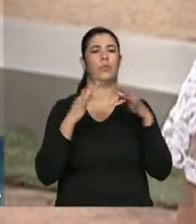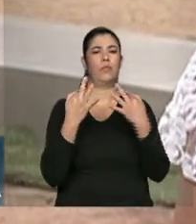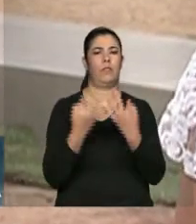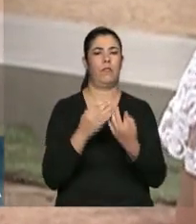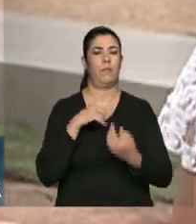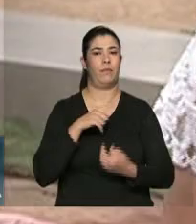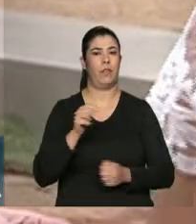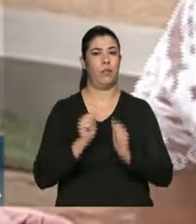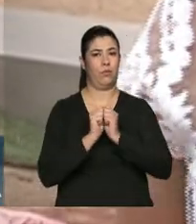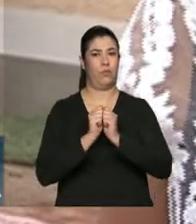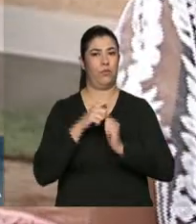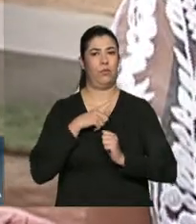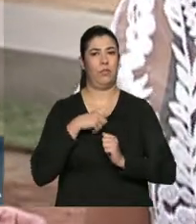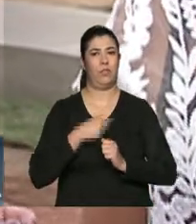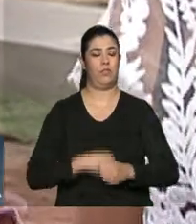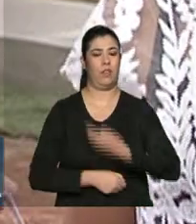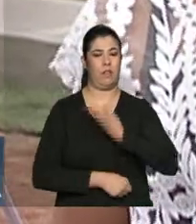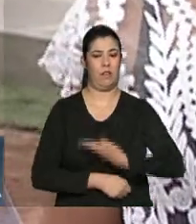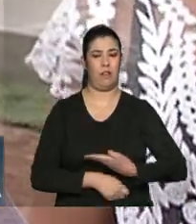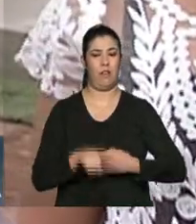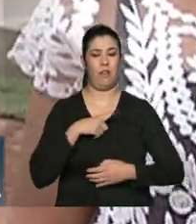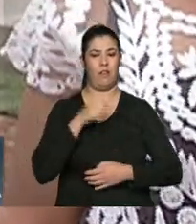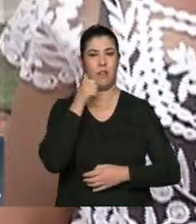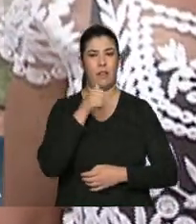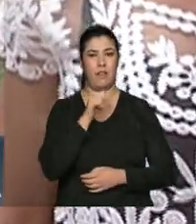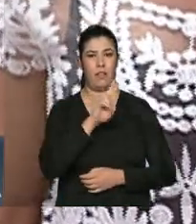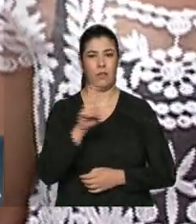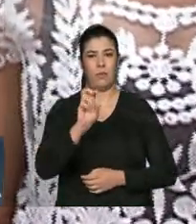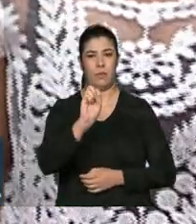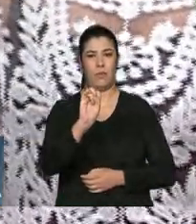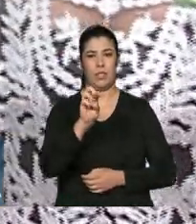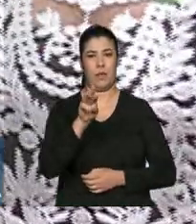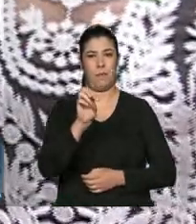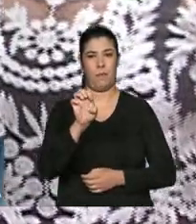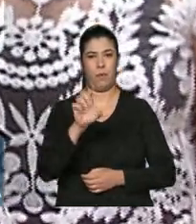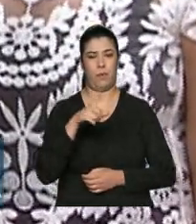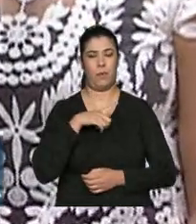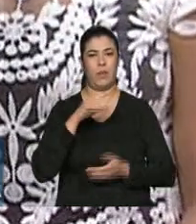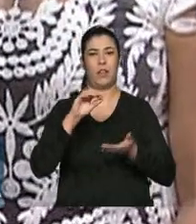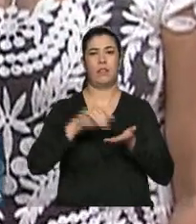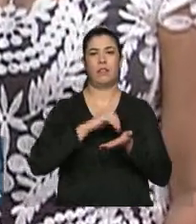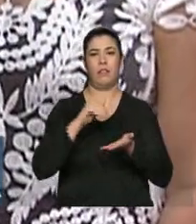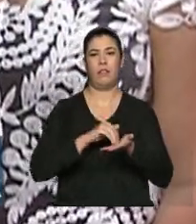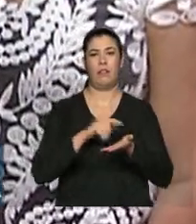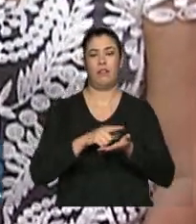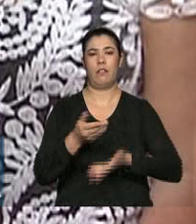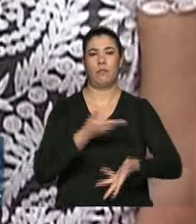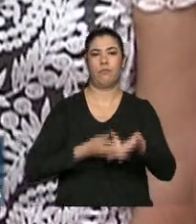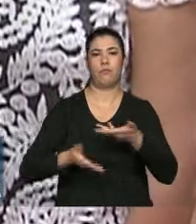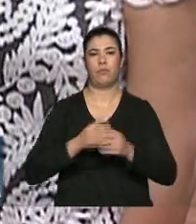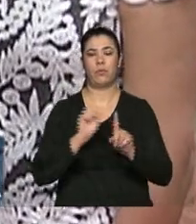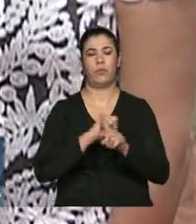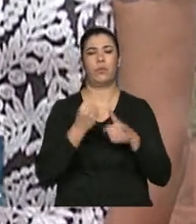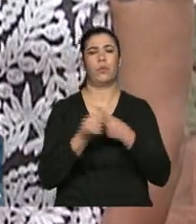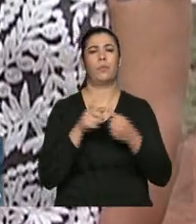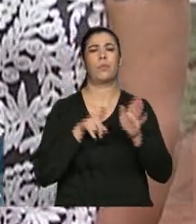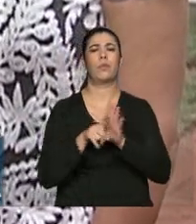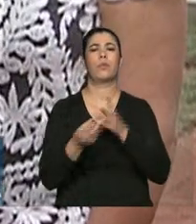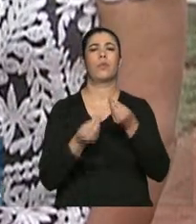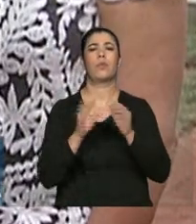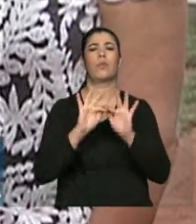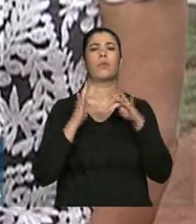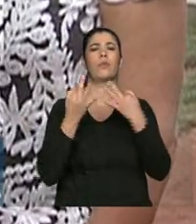famílias está ao meu lado, é a Simone Queiroz, secretária municipal de gestão social aqui de Boa Vista. Como que essas famílias